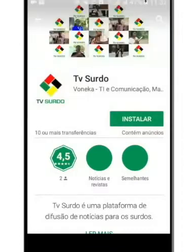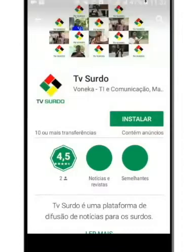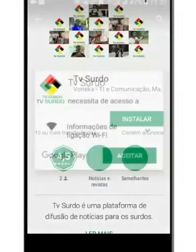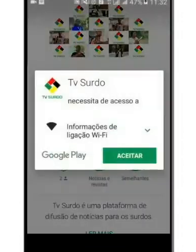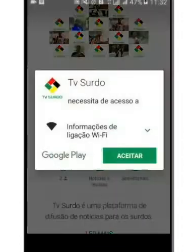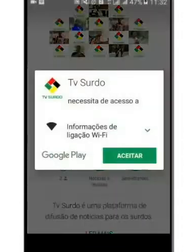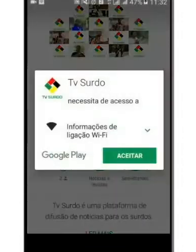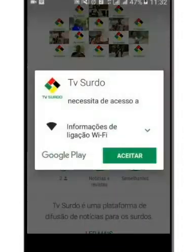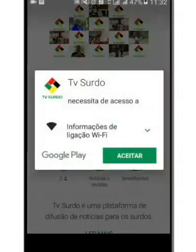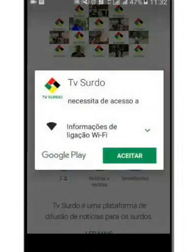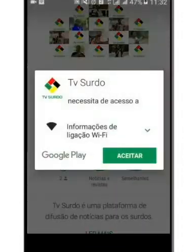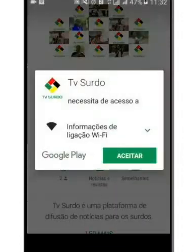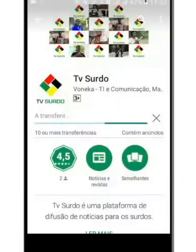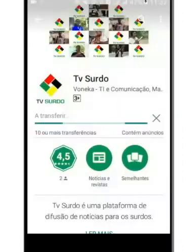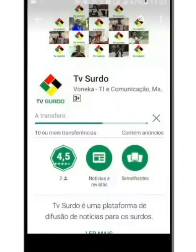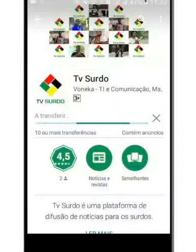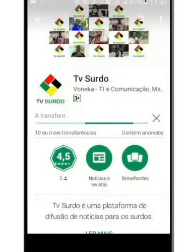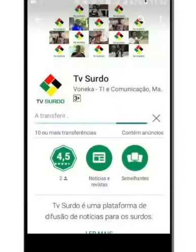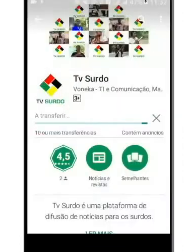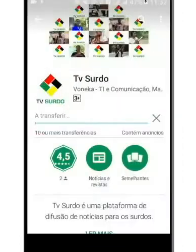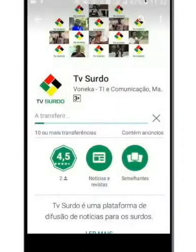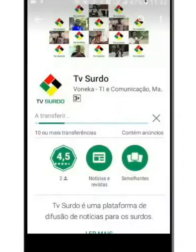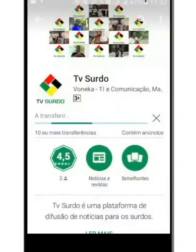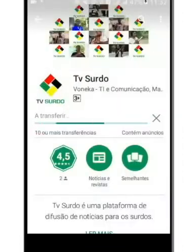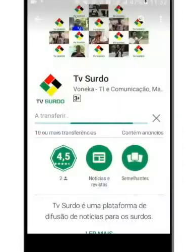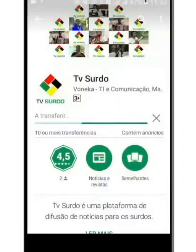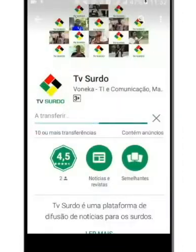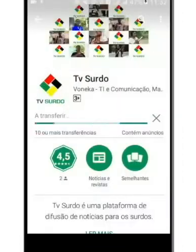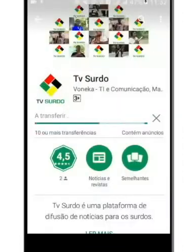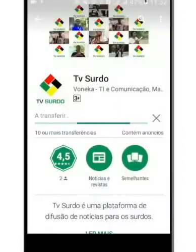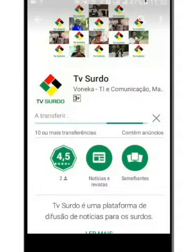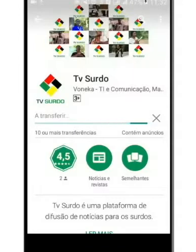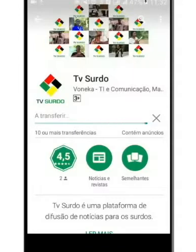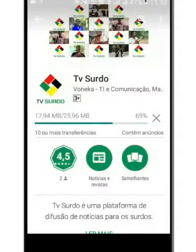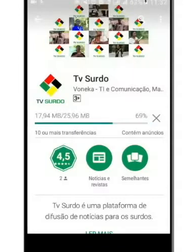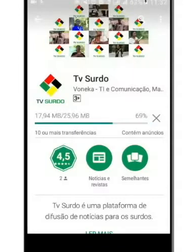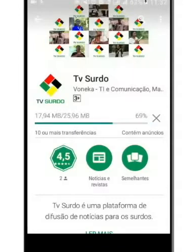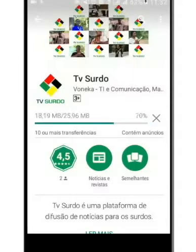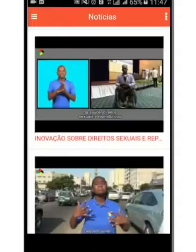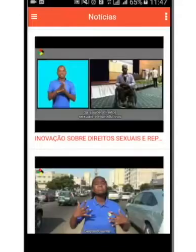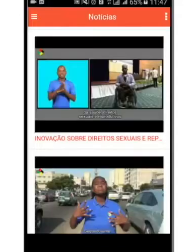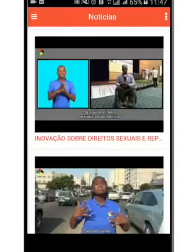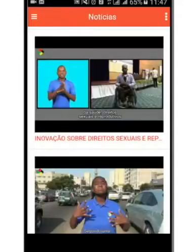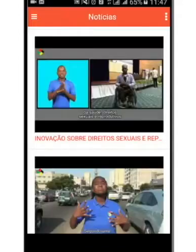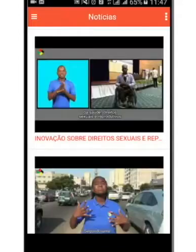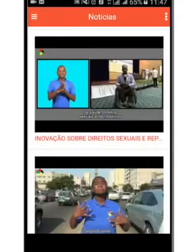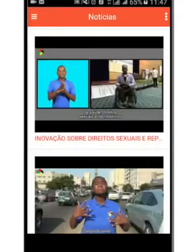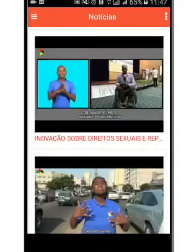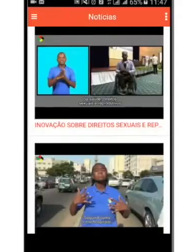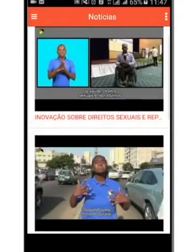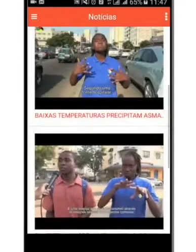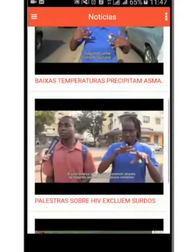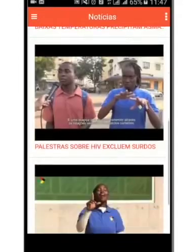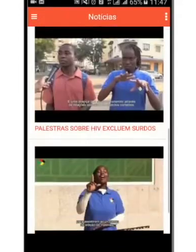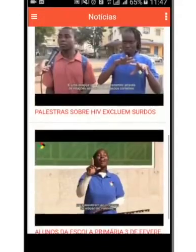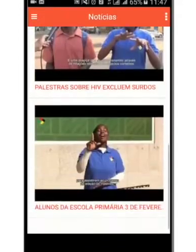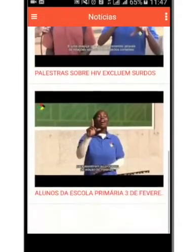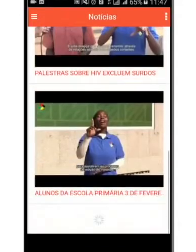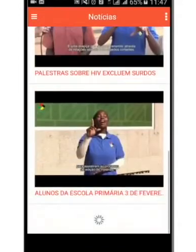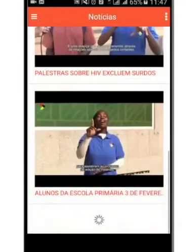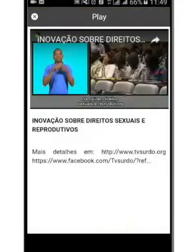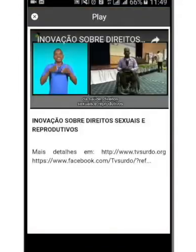Clique no ícone com o emblema da TV Surdo e de seguida instale. E já está.